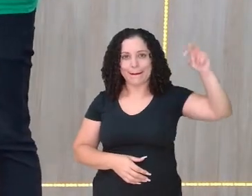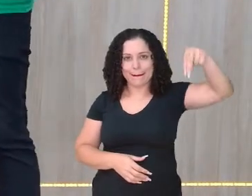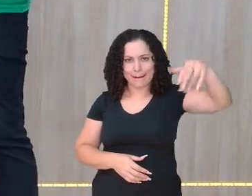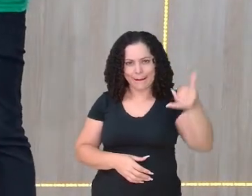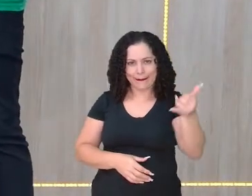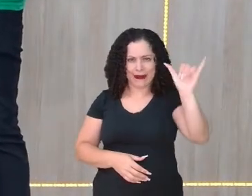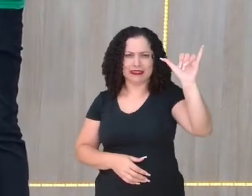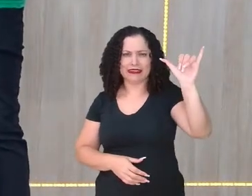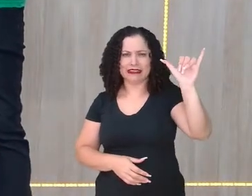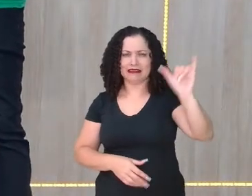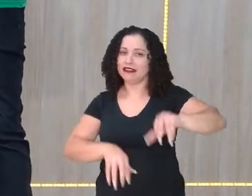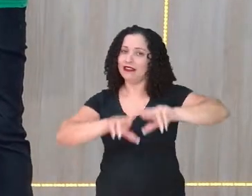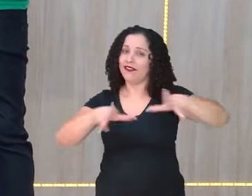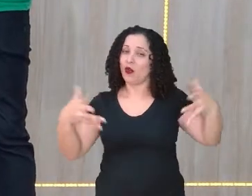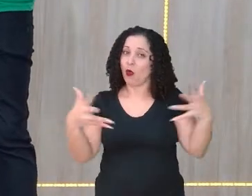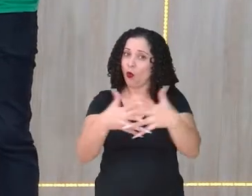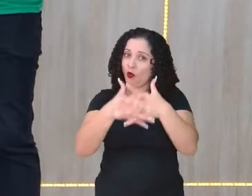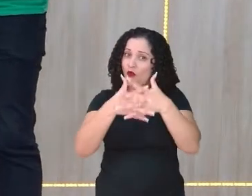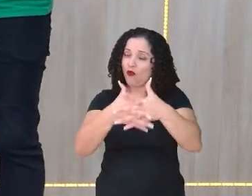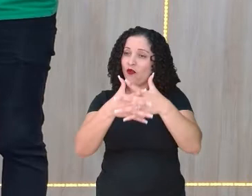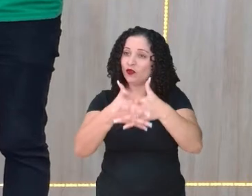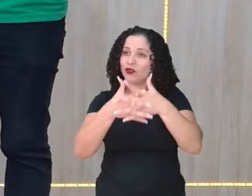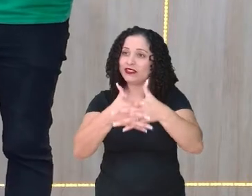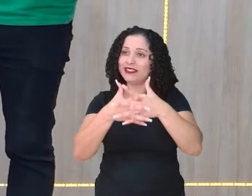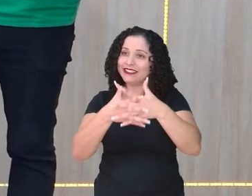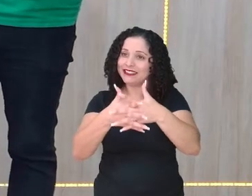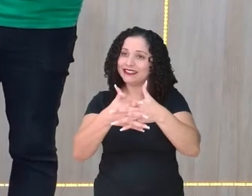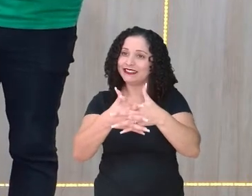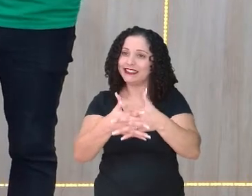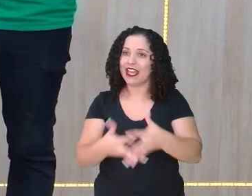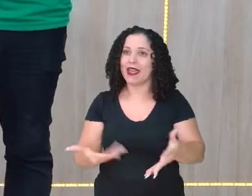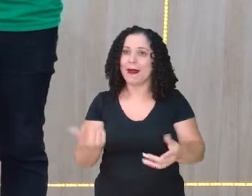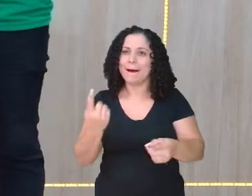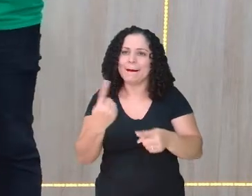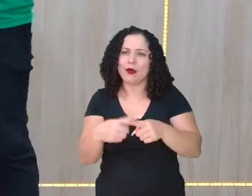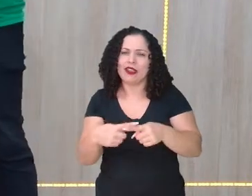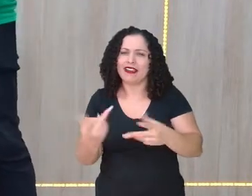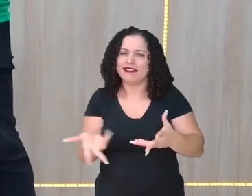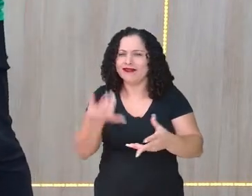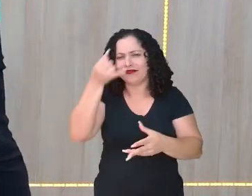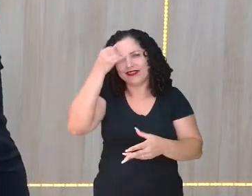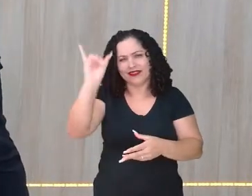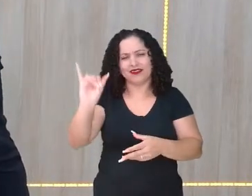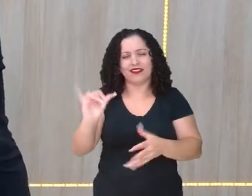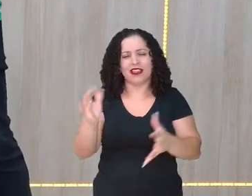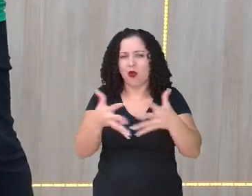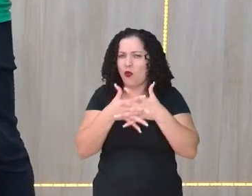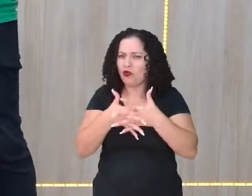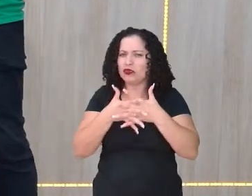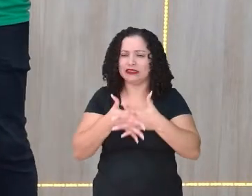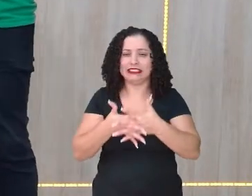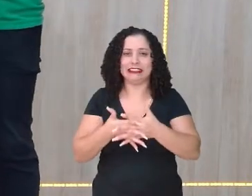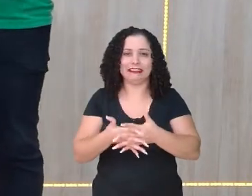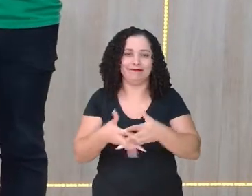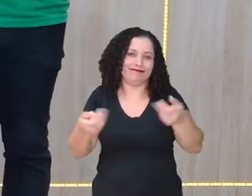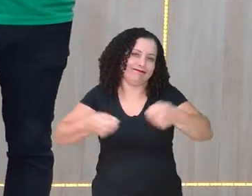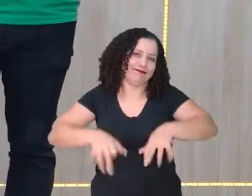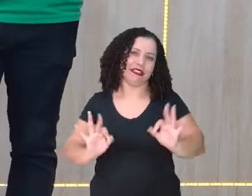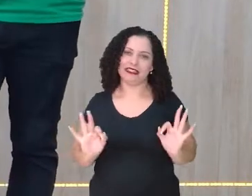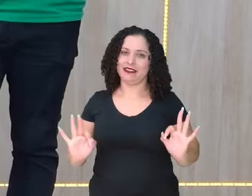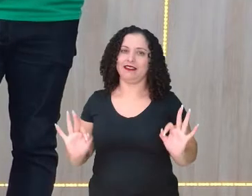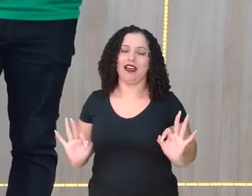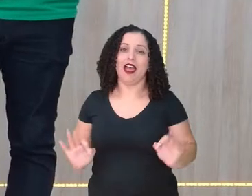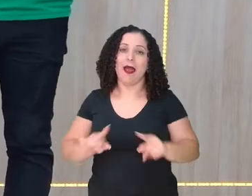how many e how much. Eu, na verdade, não sei por que confundem, porque não há muito o que confundir. Mas como quem diz assim, o senhor